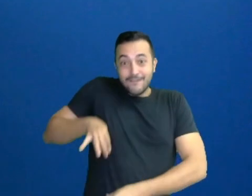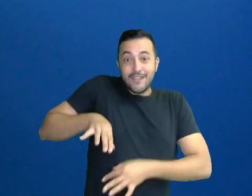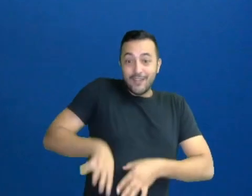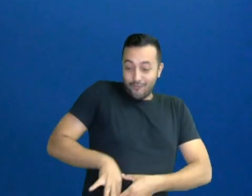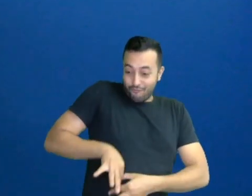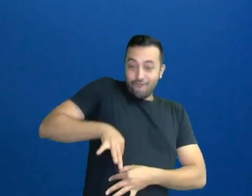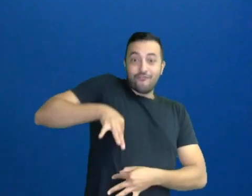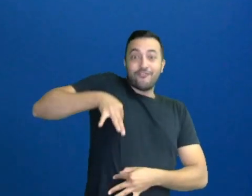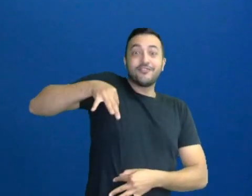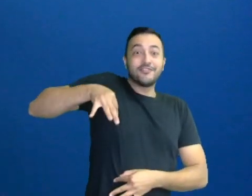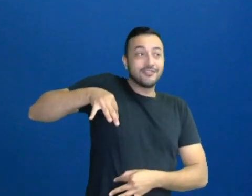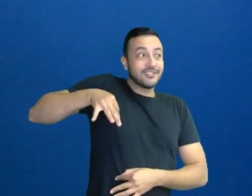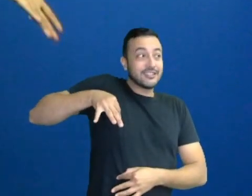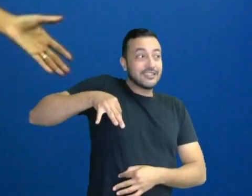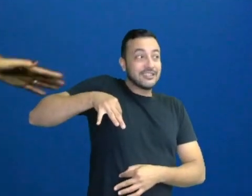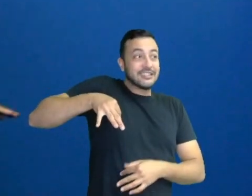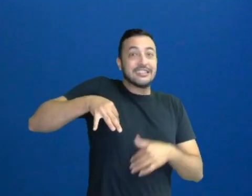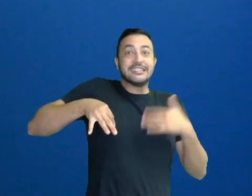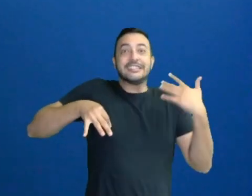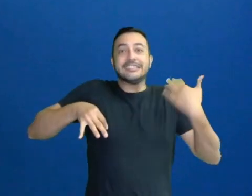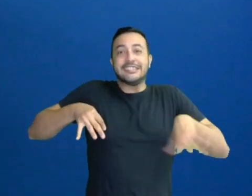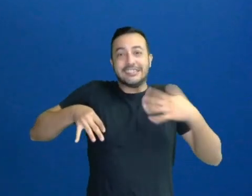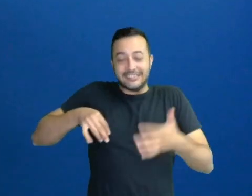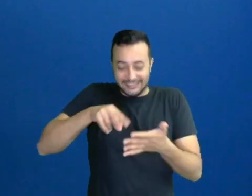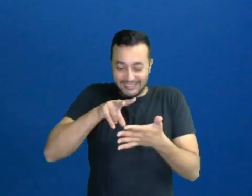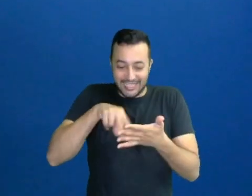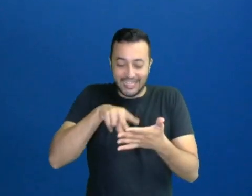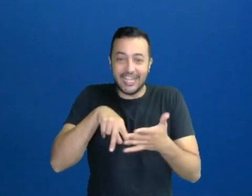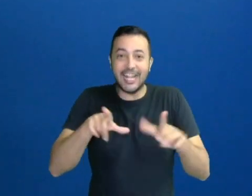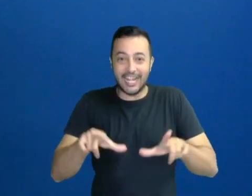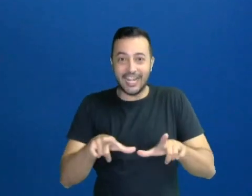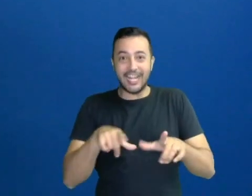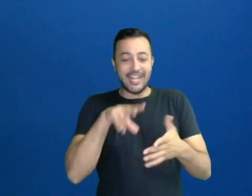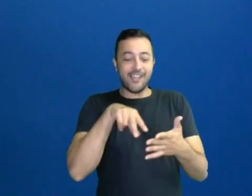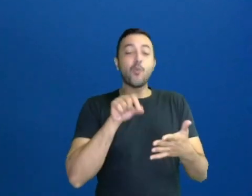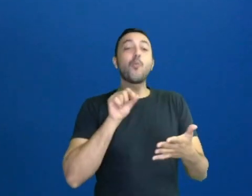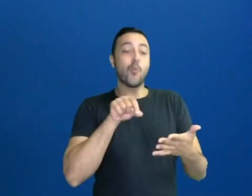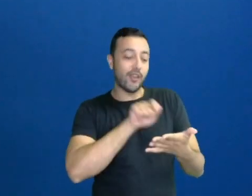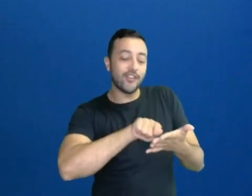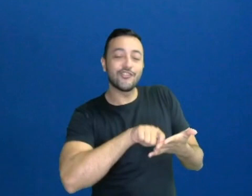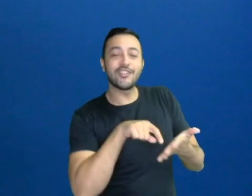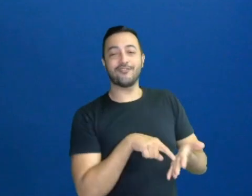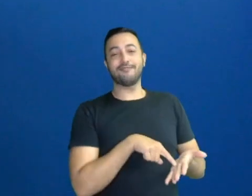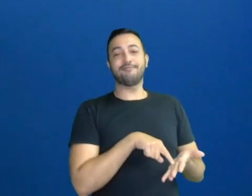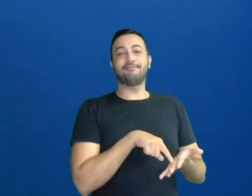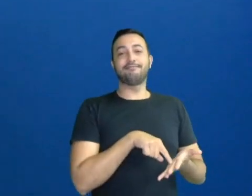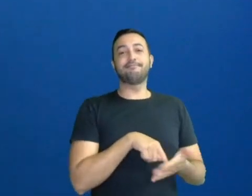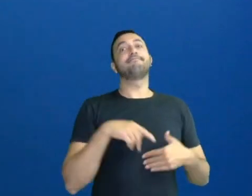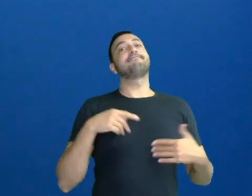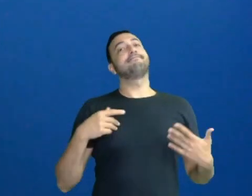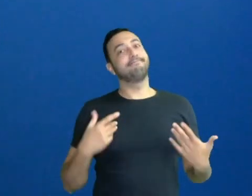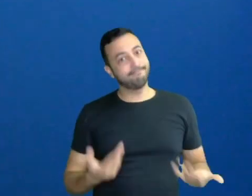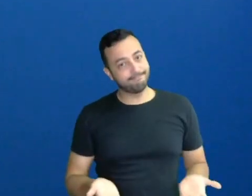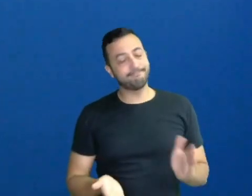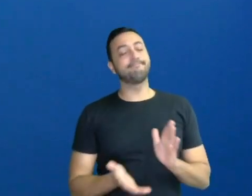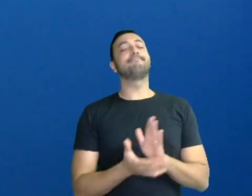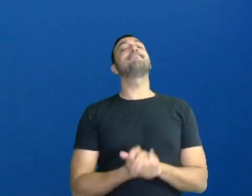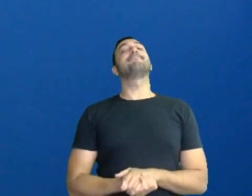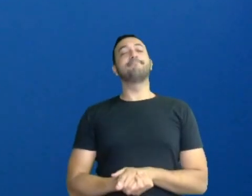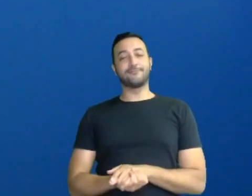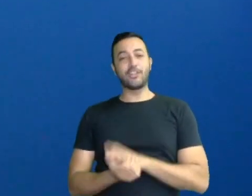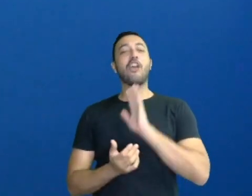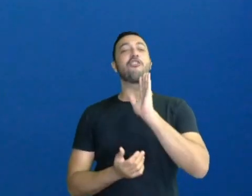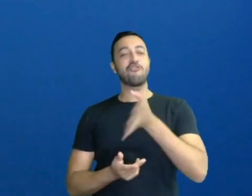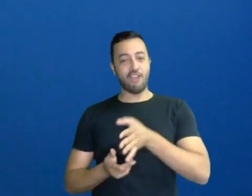bolso e fazer a leitura do bilhete descobriu que elas inscrito lá e foi exatamente